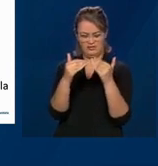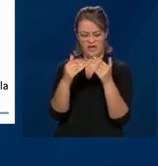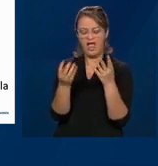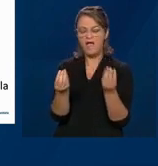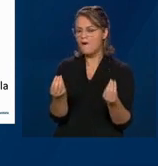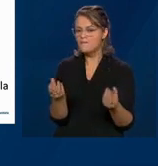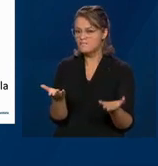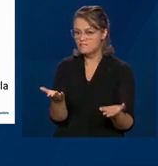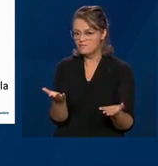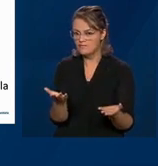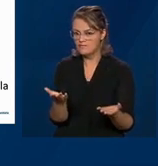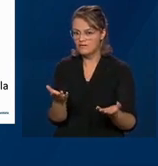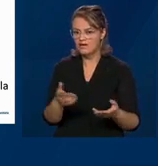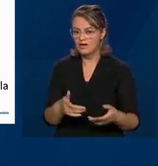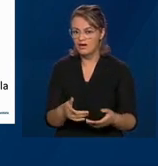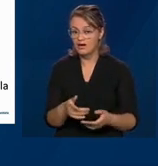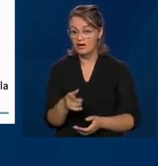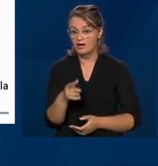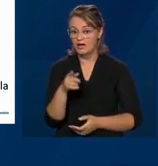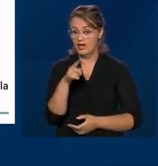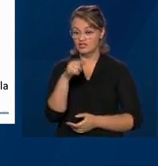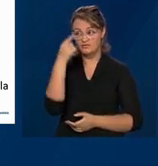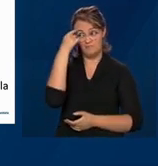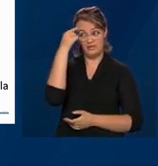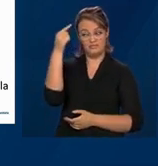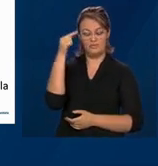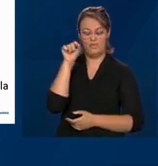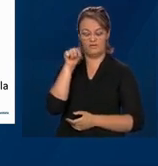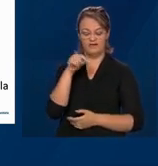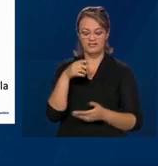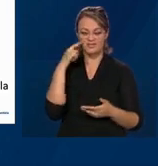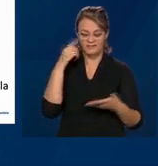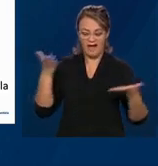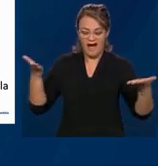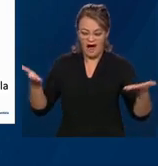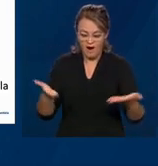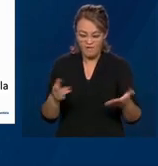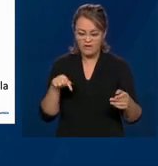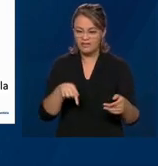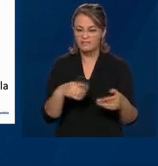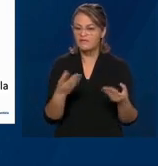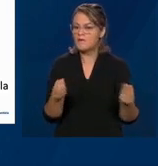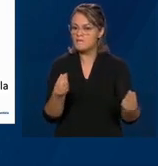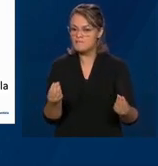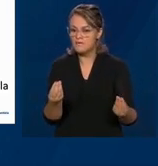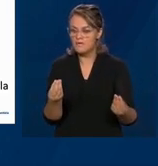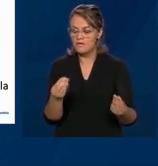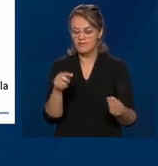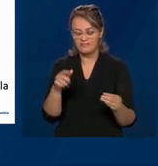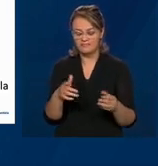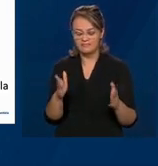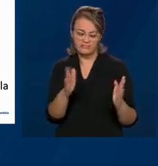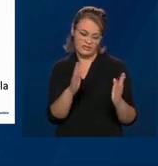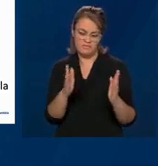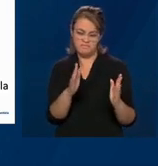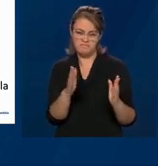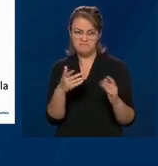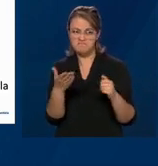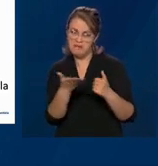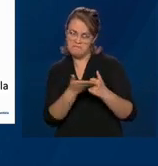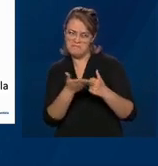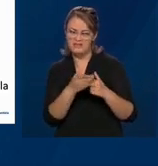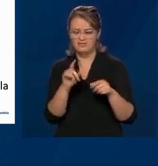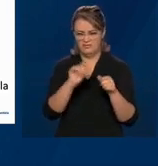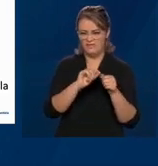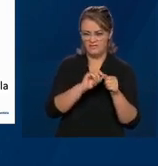bancada, a gente tem uma realidade, uma quantidade que é produzida num aspecto mínimo